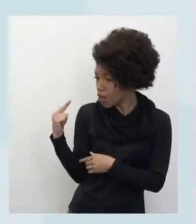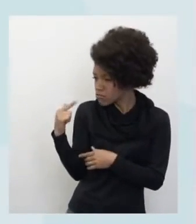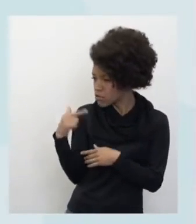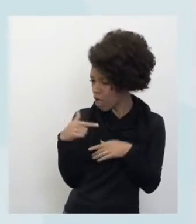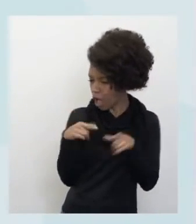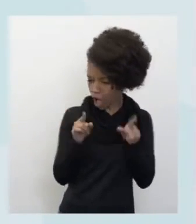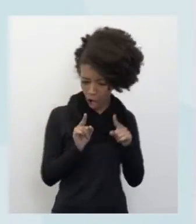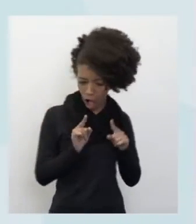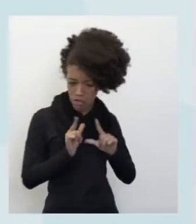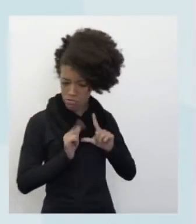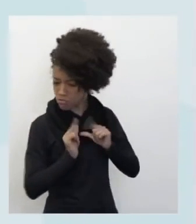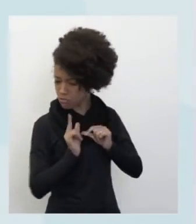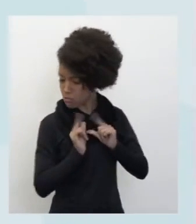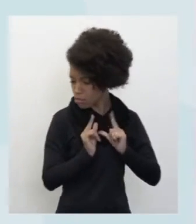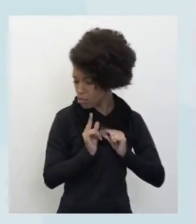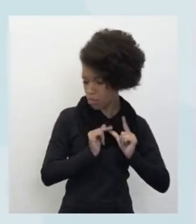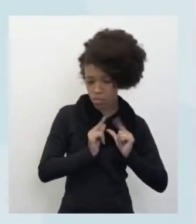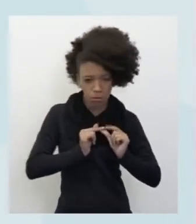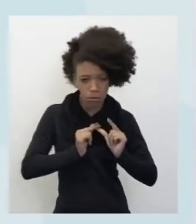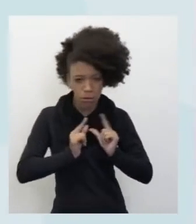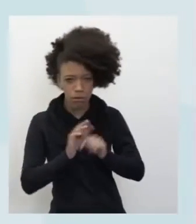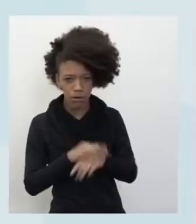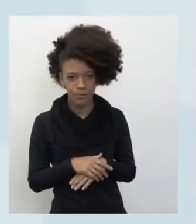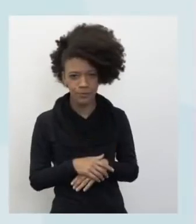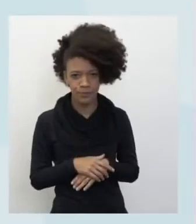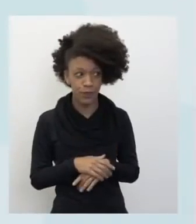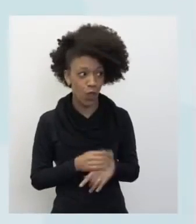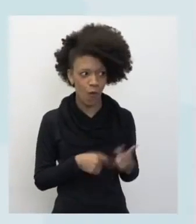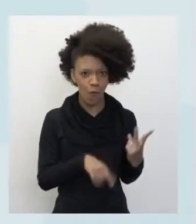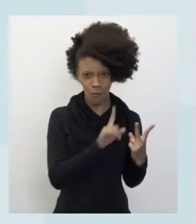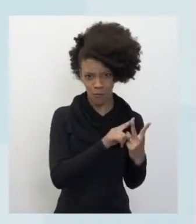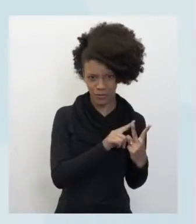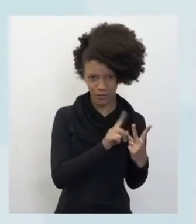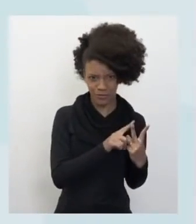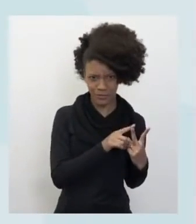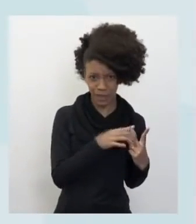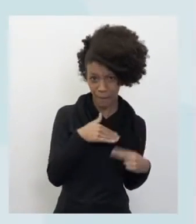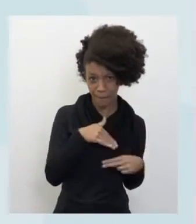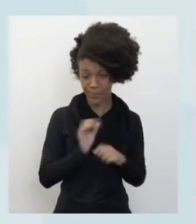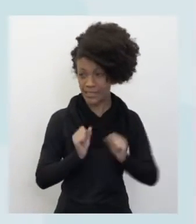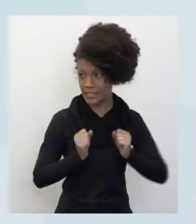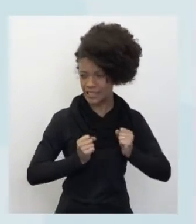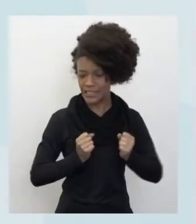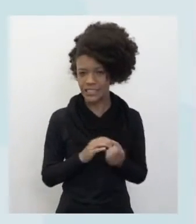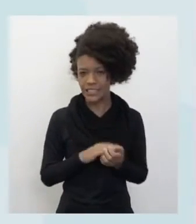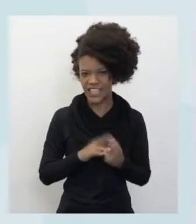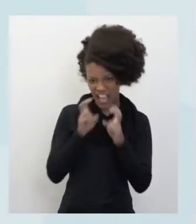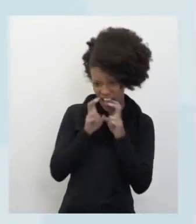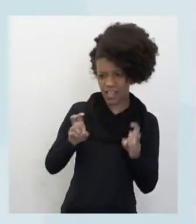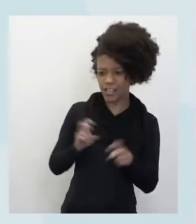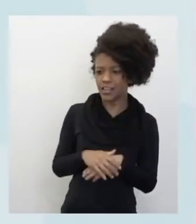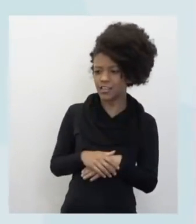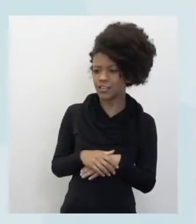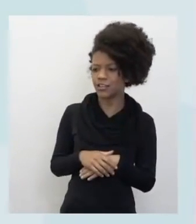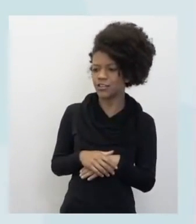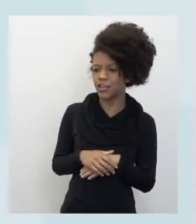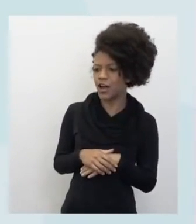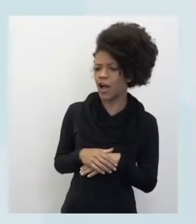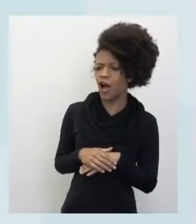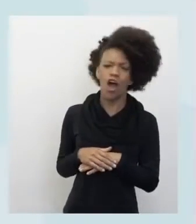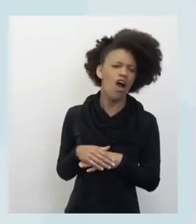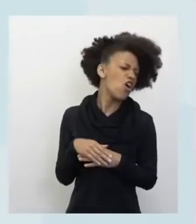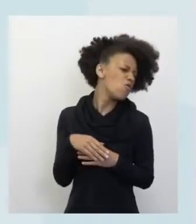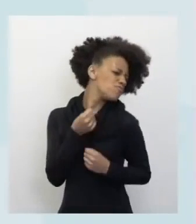raio, estrela e luar." Um outro, mais empolgado, grita: "Uma deusa,